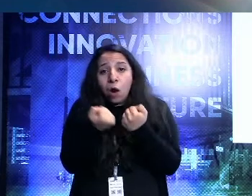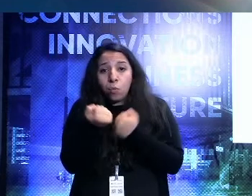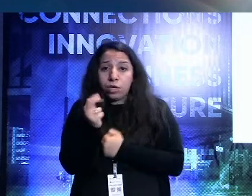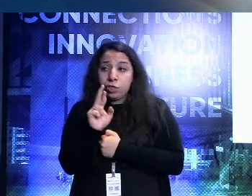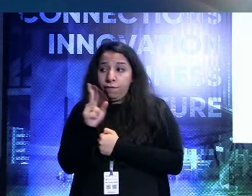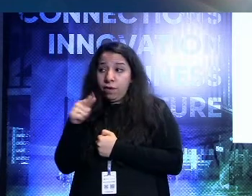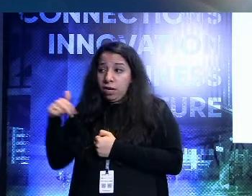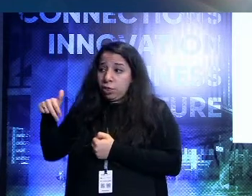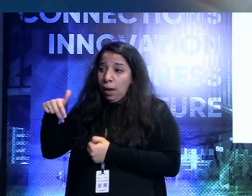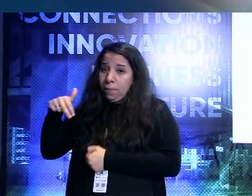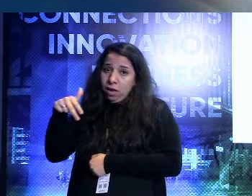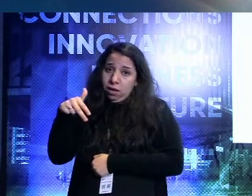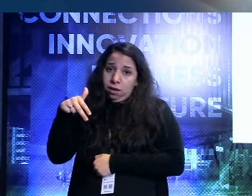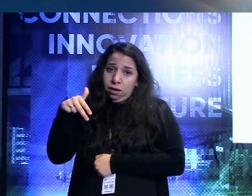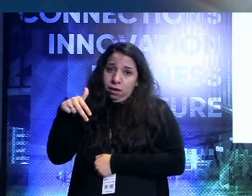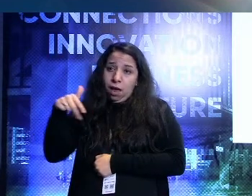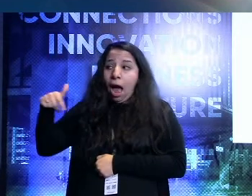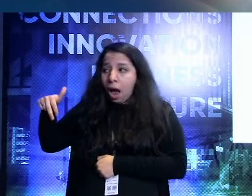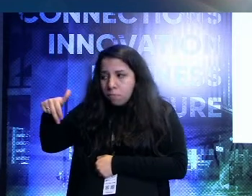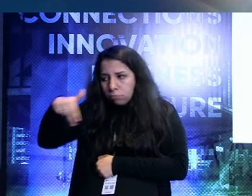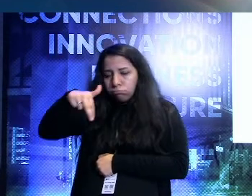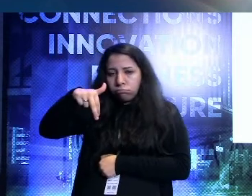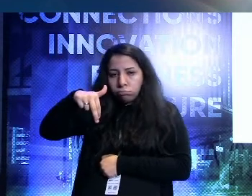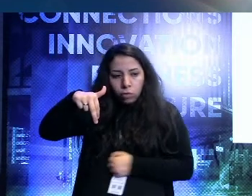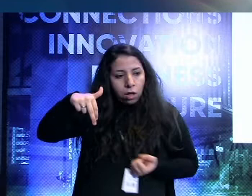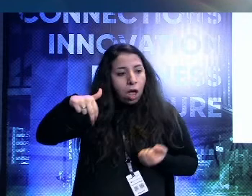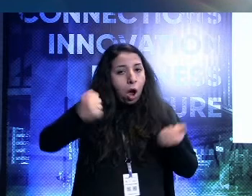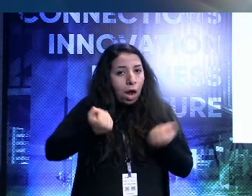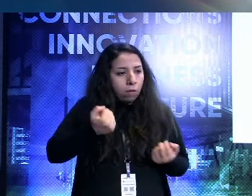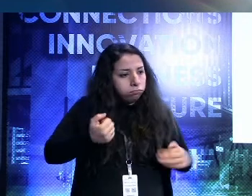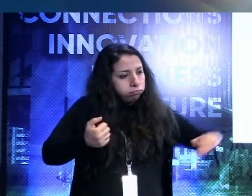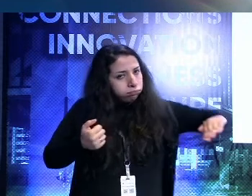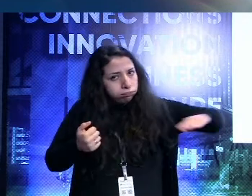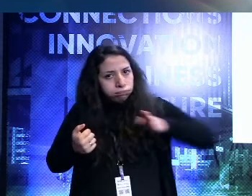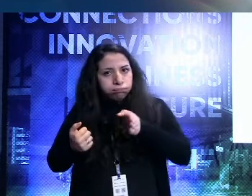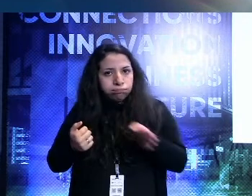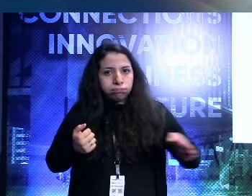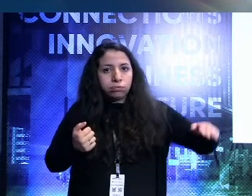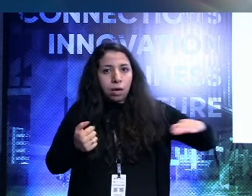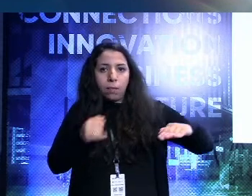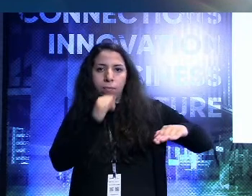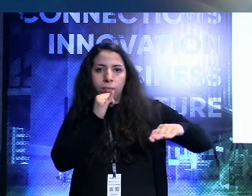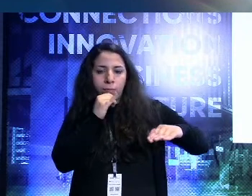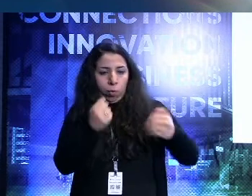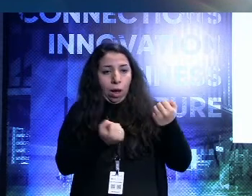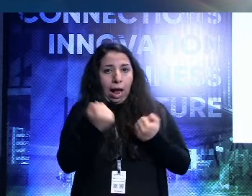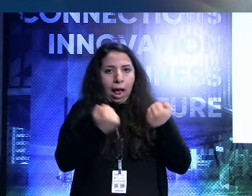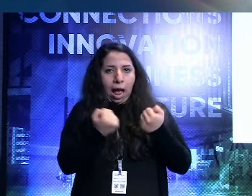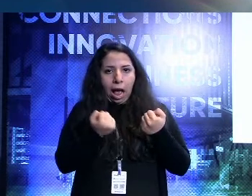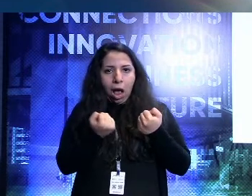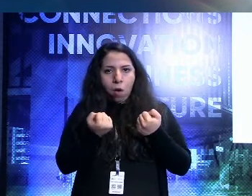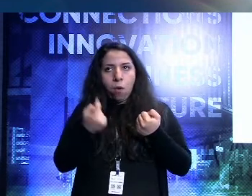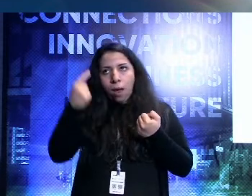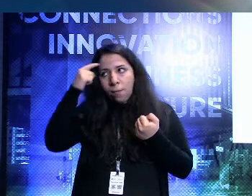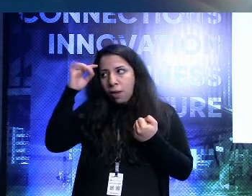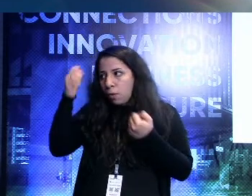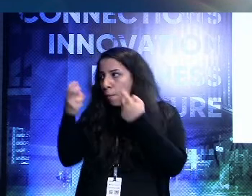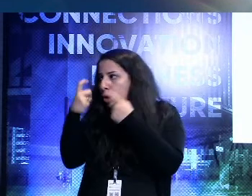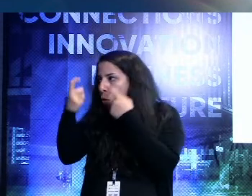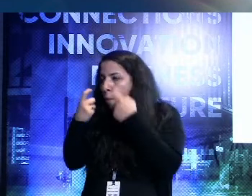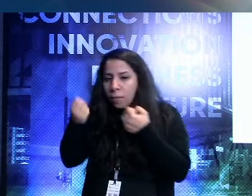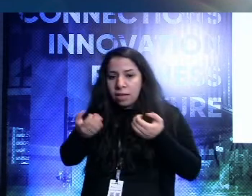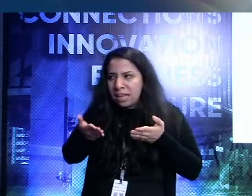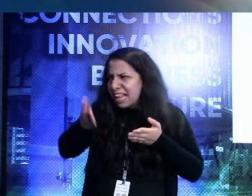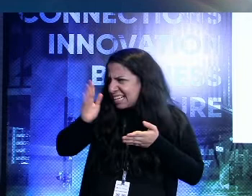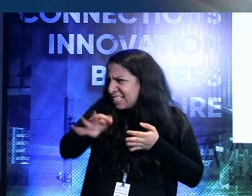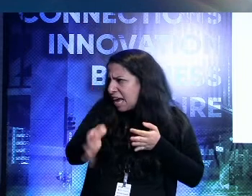pé. A pé, eu não estou preocupado, por exemplo, com ruas que é mão contra mão, não tem, pelo menos por enquanto, não tem mão contra mão em calçada,